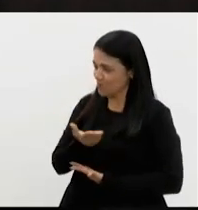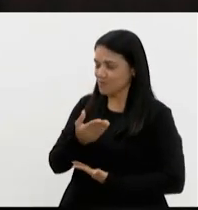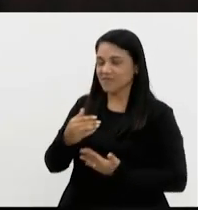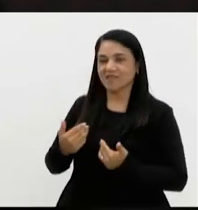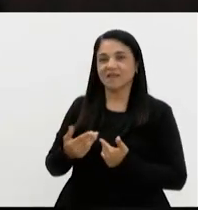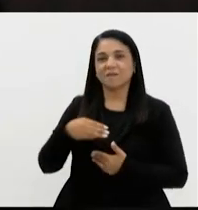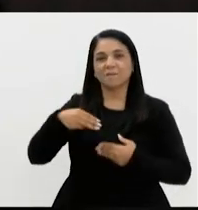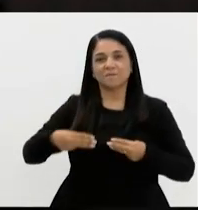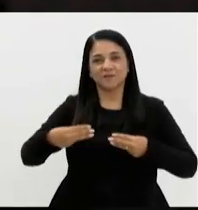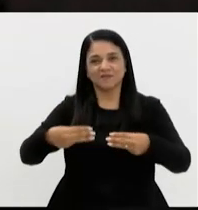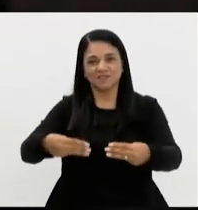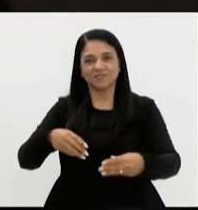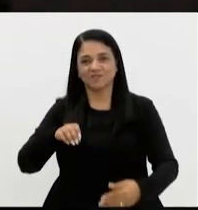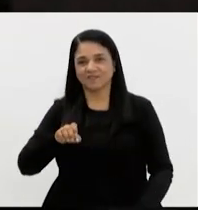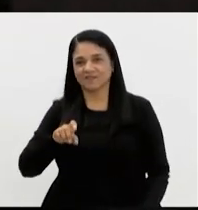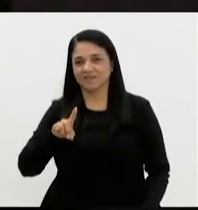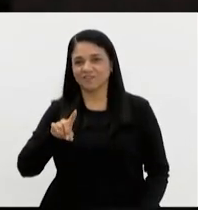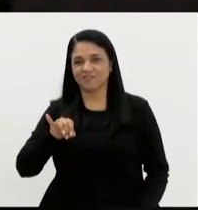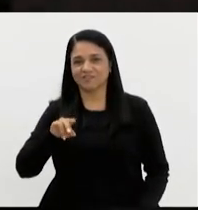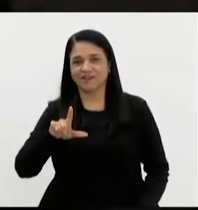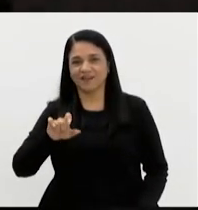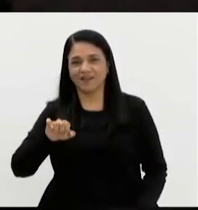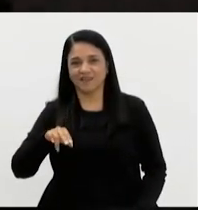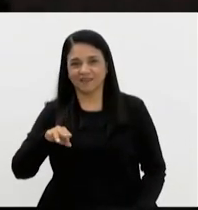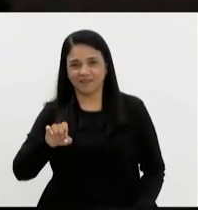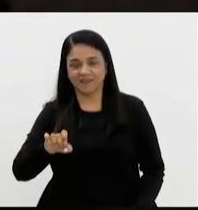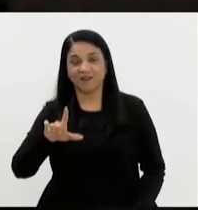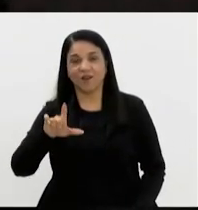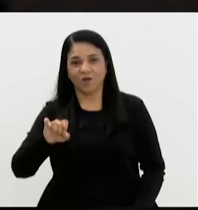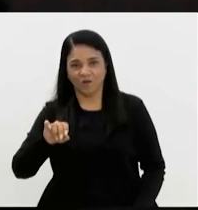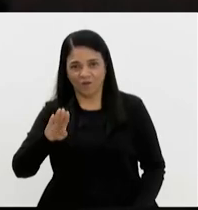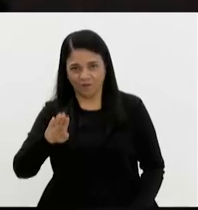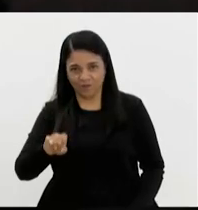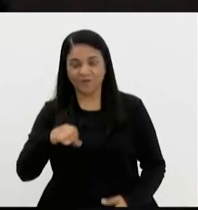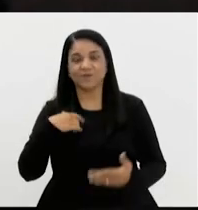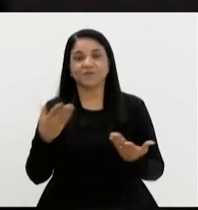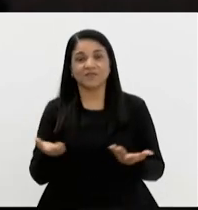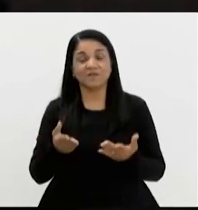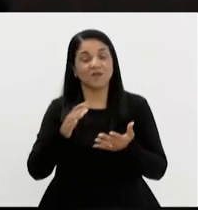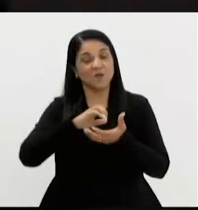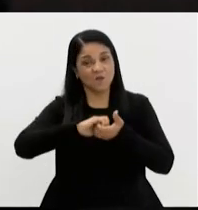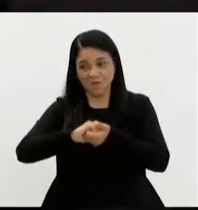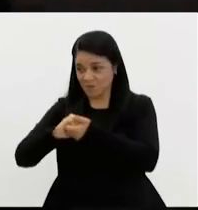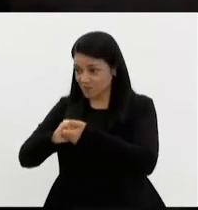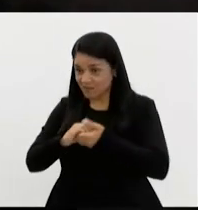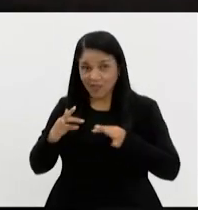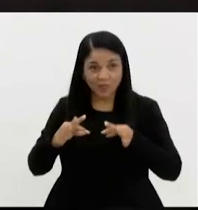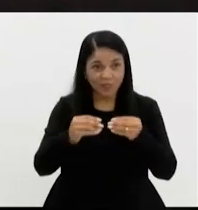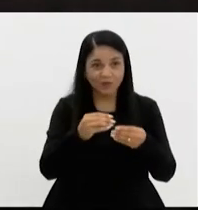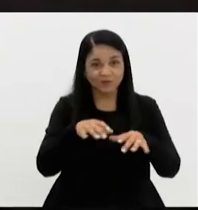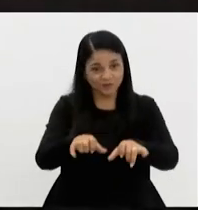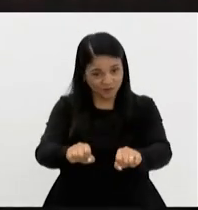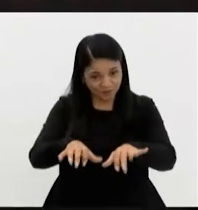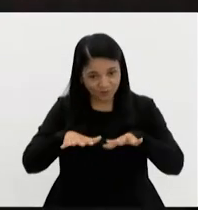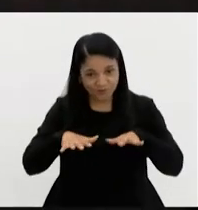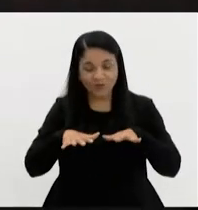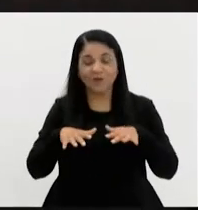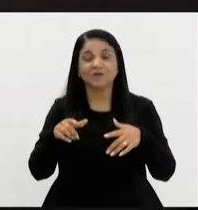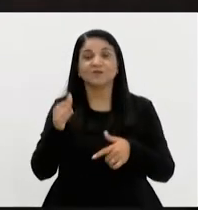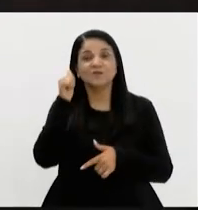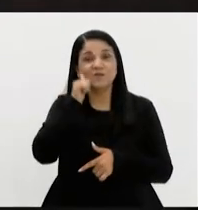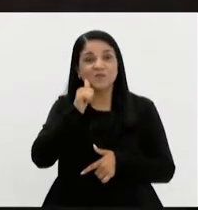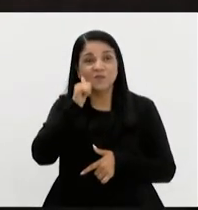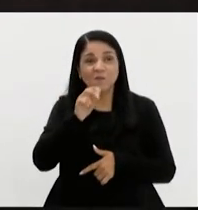lobo e vou aproveitar da deixa que ela fez e cumprimentar todo esse auditório toda essa plateia em nome das mulheres que aqui estão